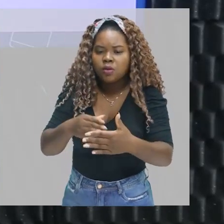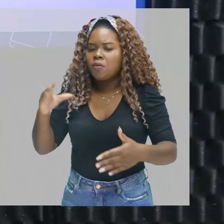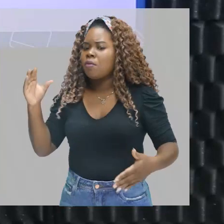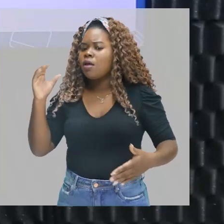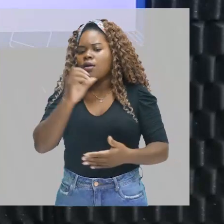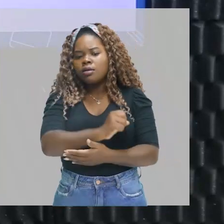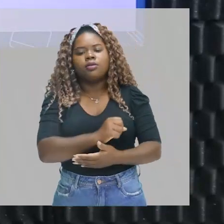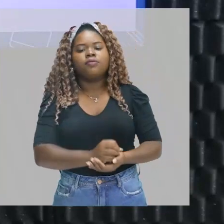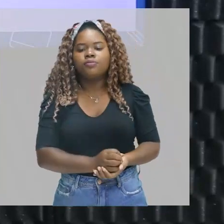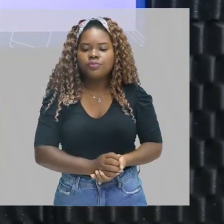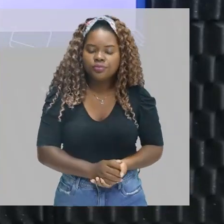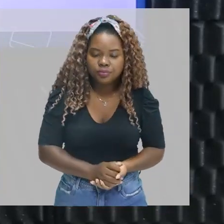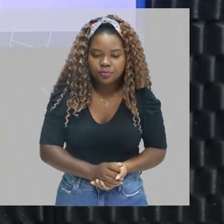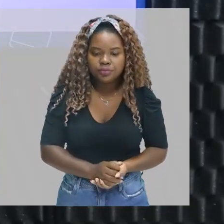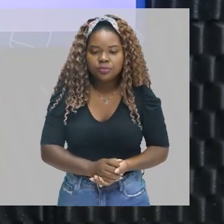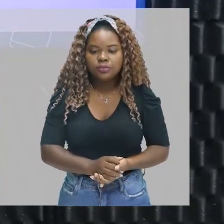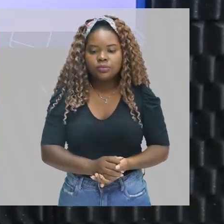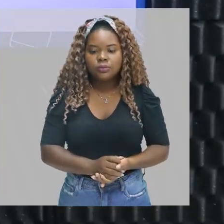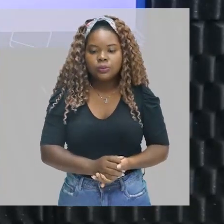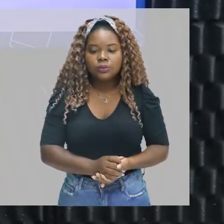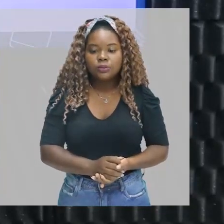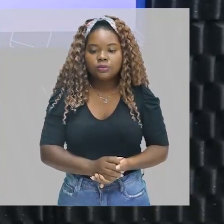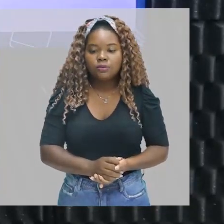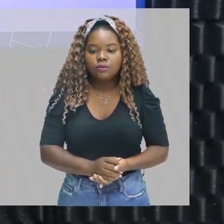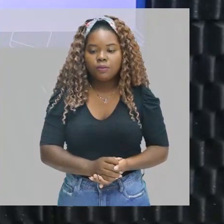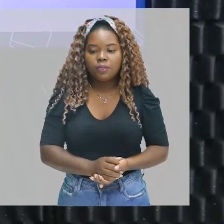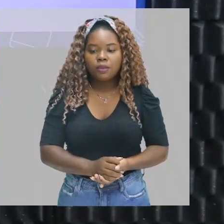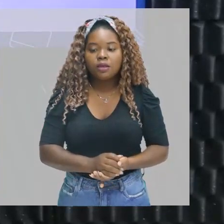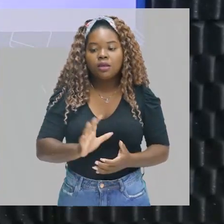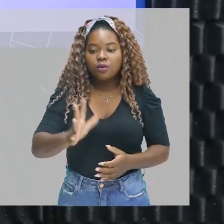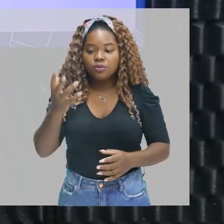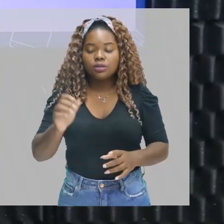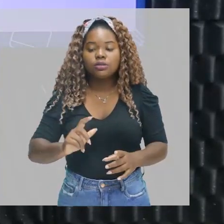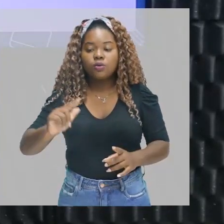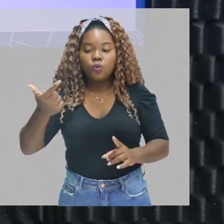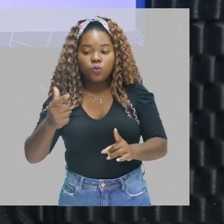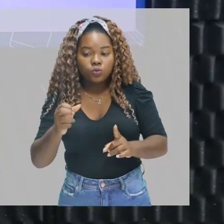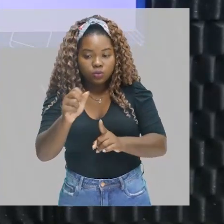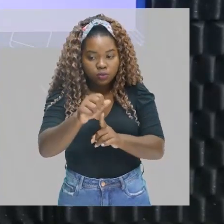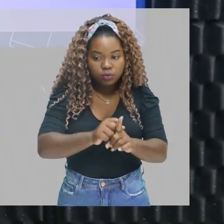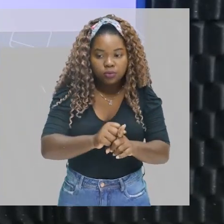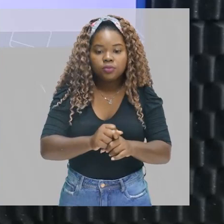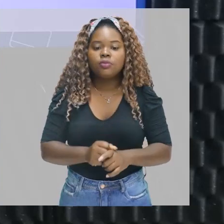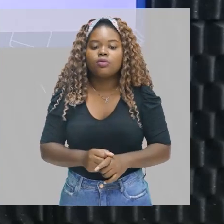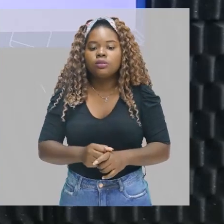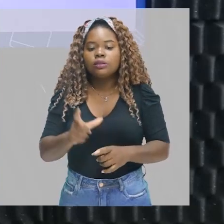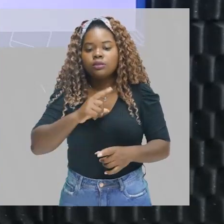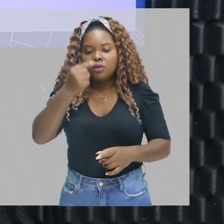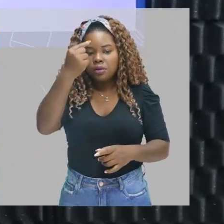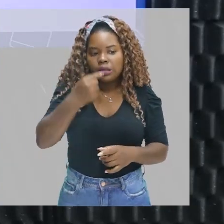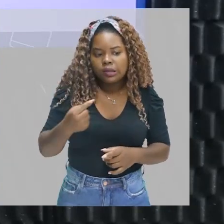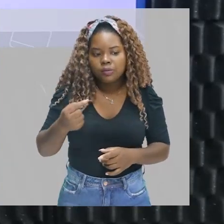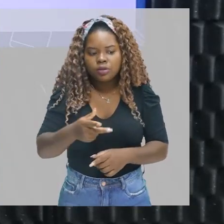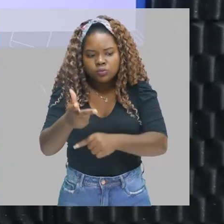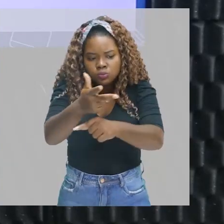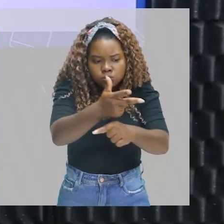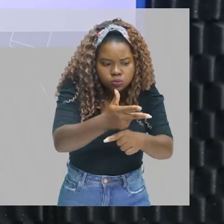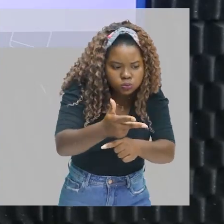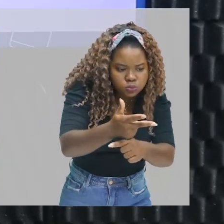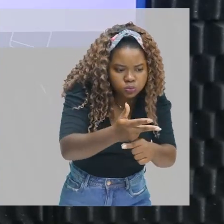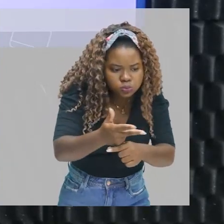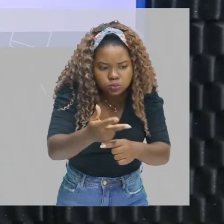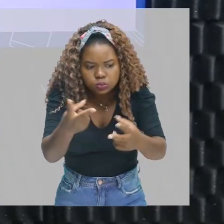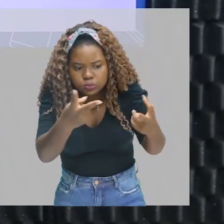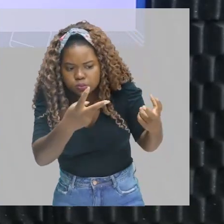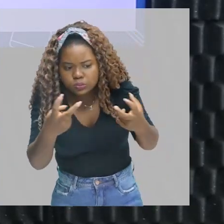no Mundial de Clubes, que será disputado no próximo mês. Usando imagens captadas por diversas câmeras instaladas no